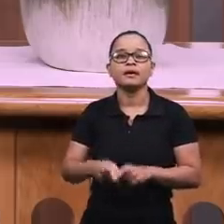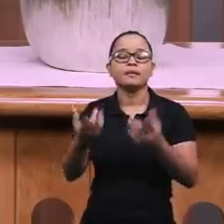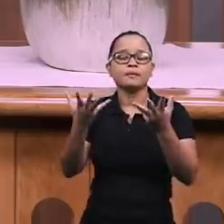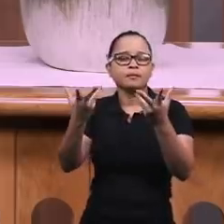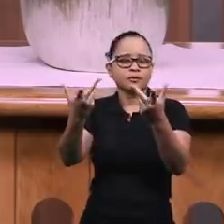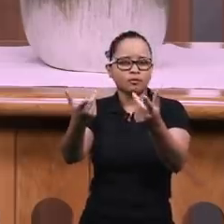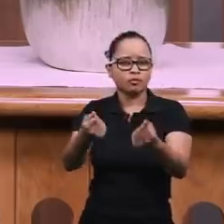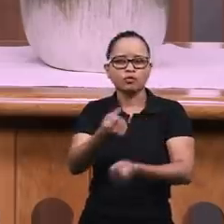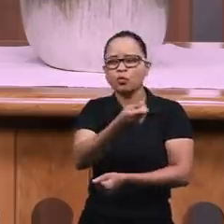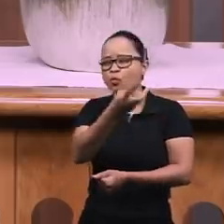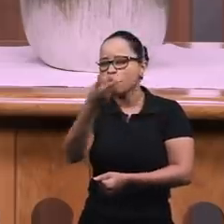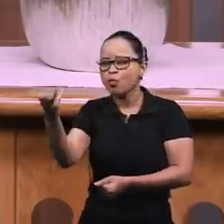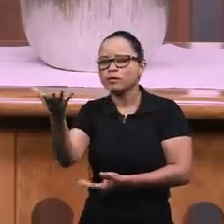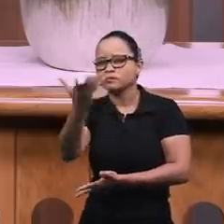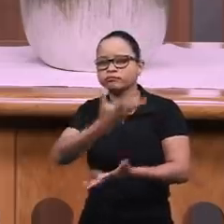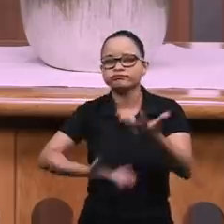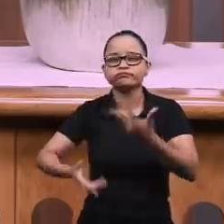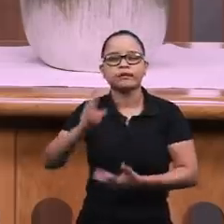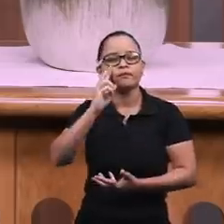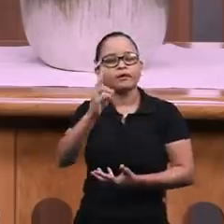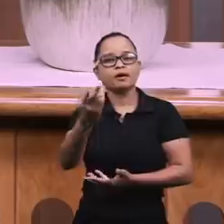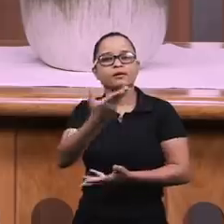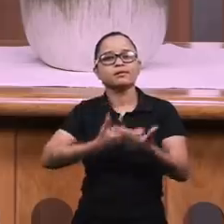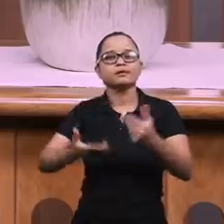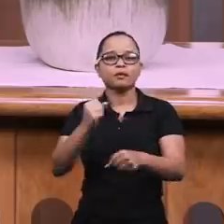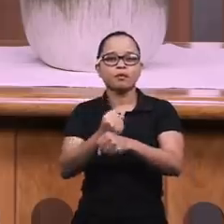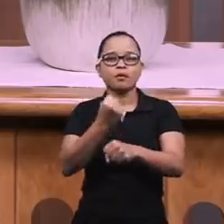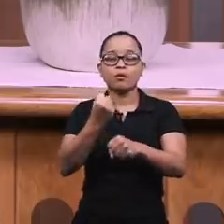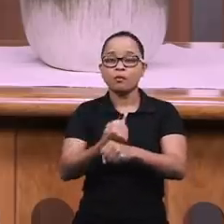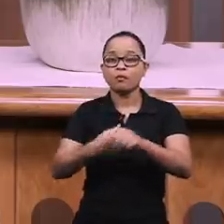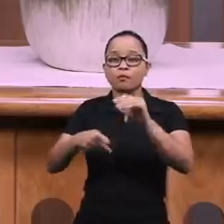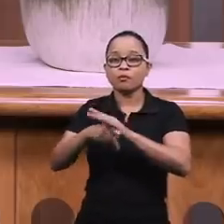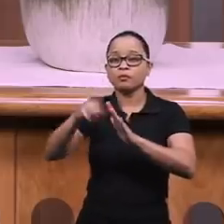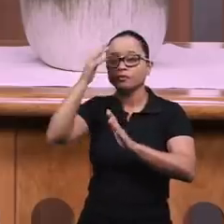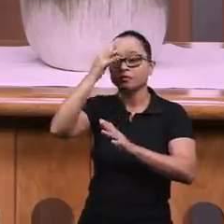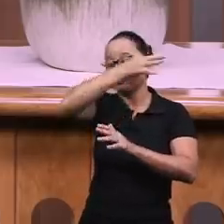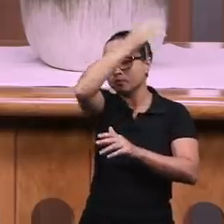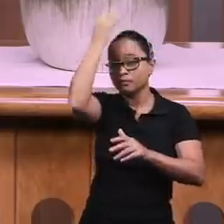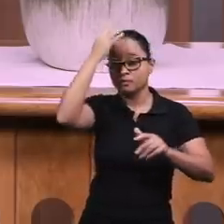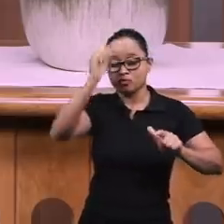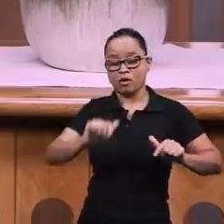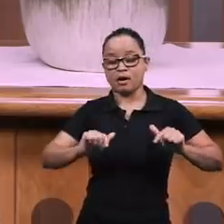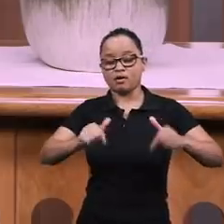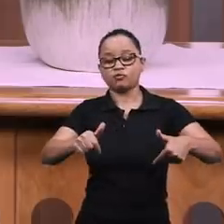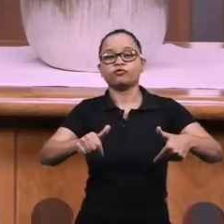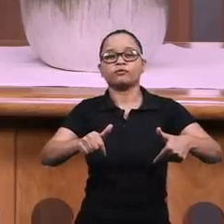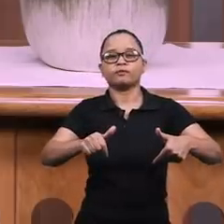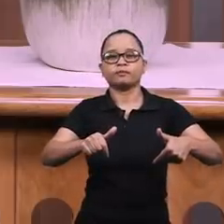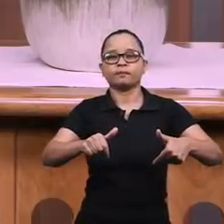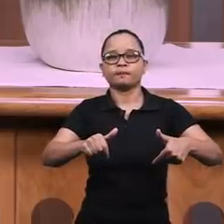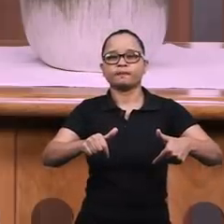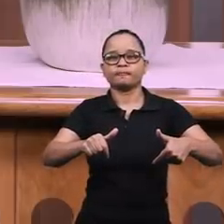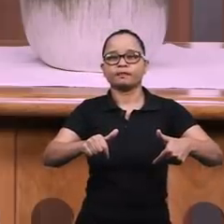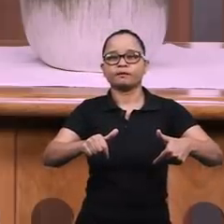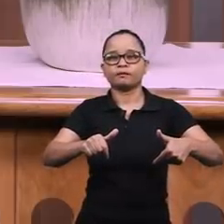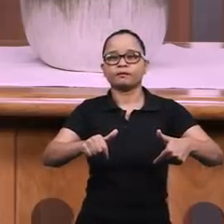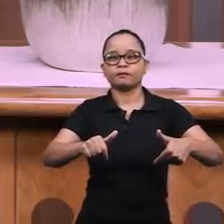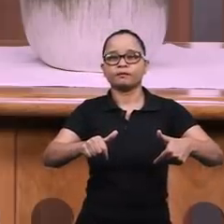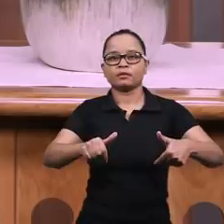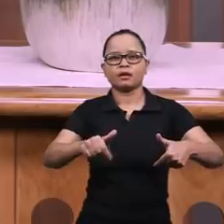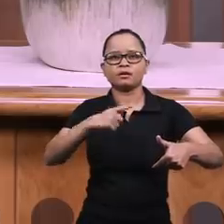quantidade de participações é maravilhoso vermos como nós vivemos uma obra em que o espírito santo nos move a